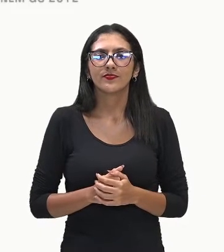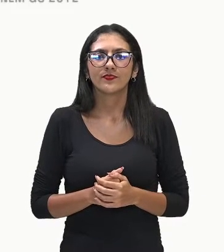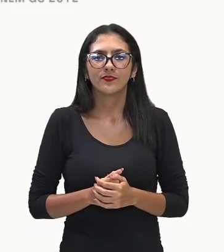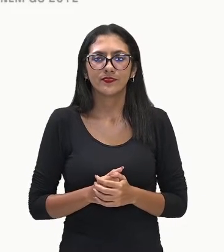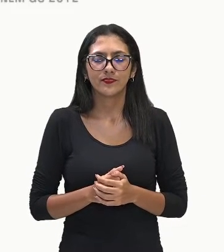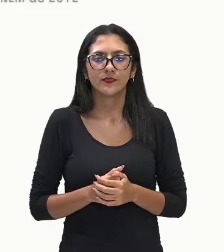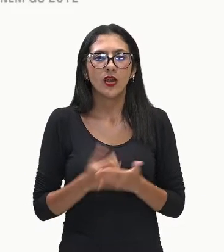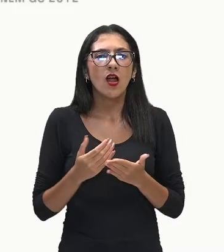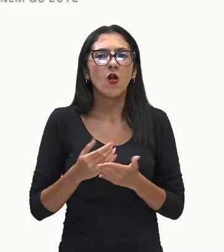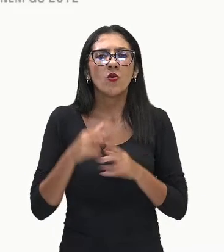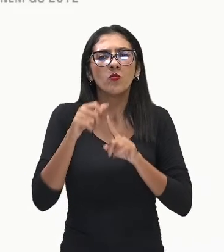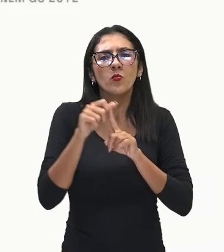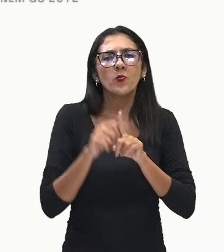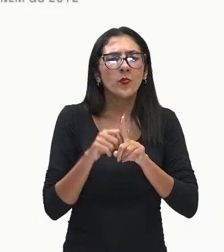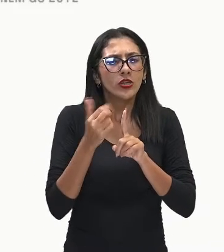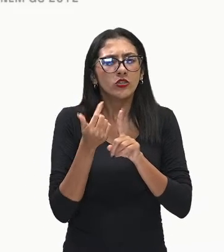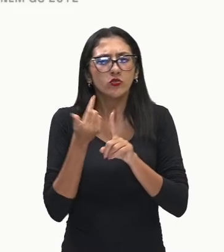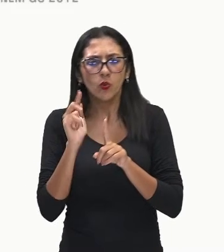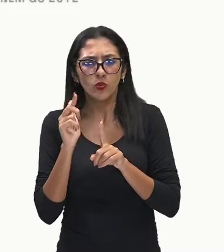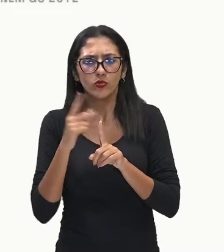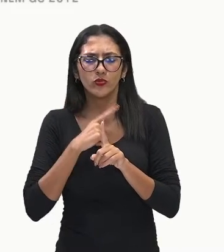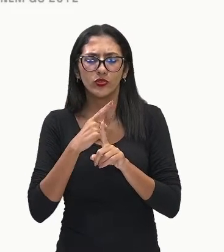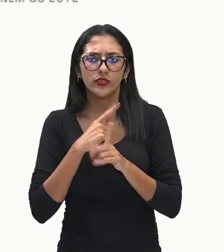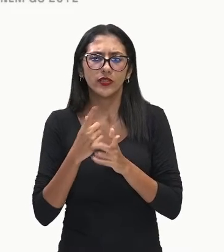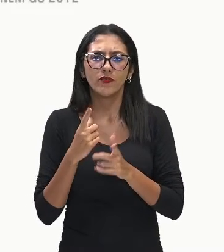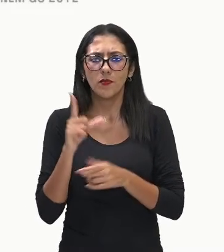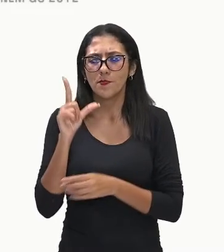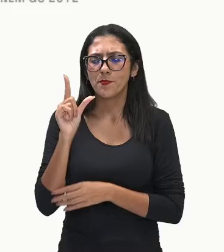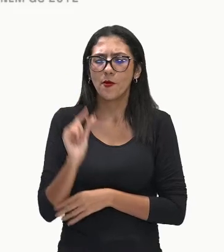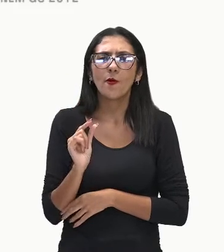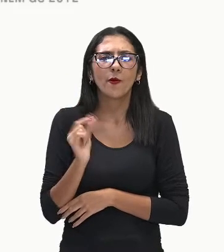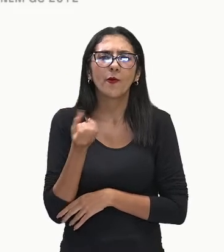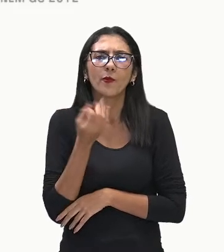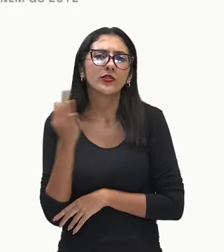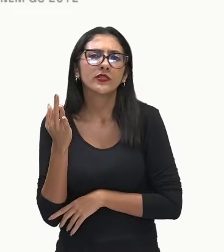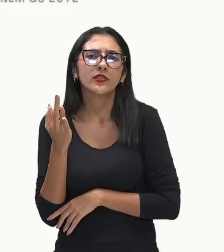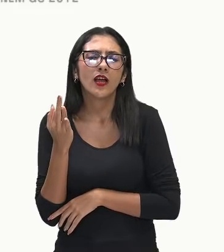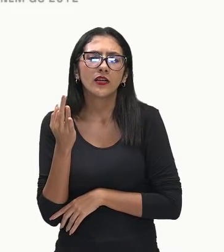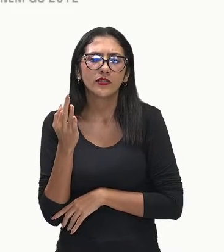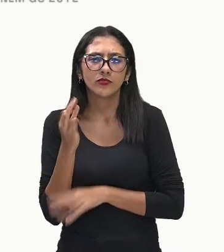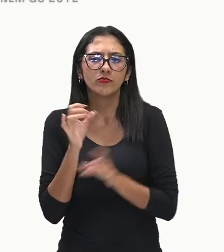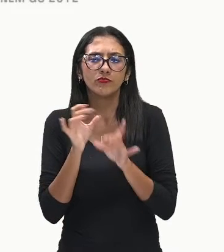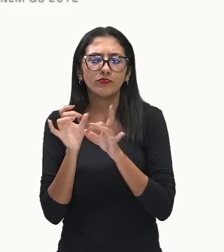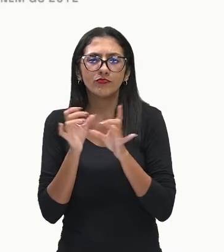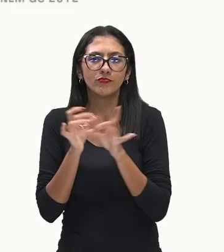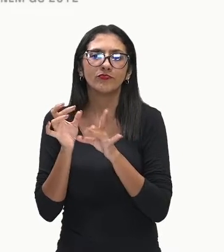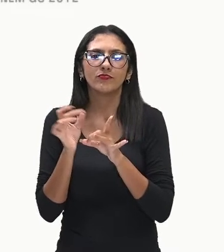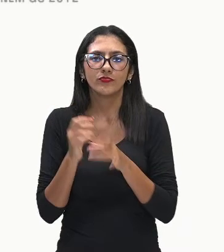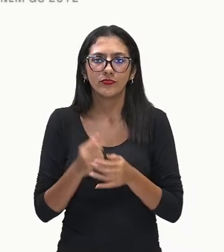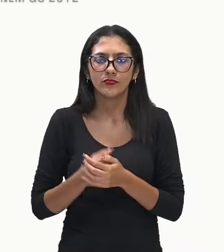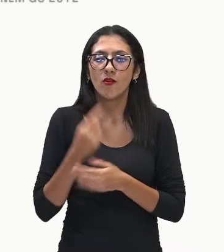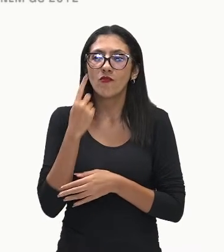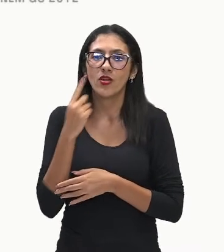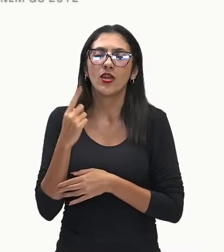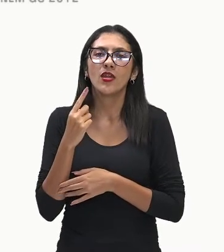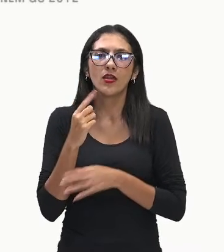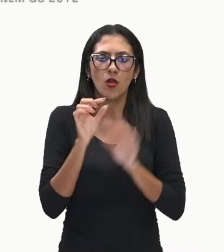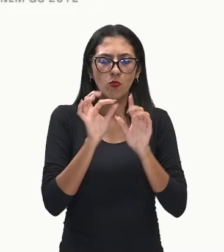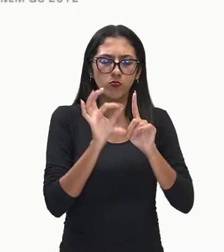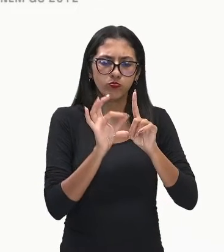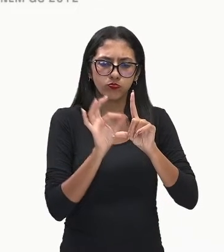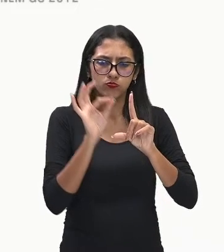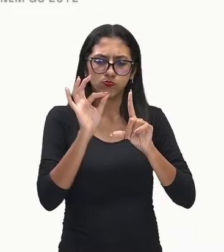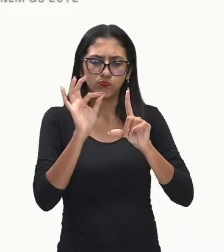Consequentemente, qual foi o mês que teve menor volume de vendas? É aquele em que o ponto se encontra mais abaixo